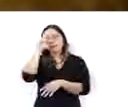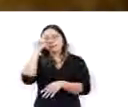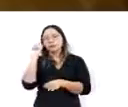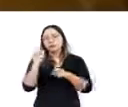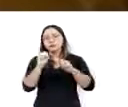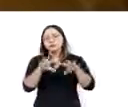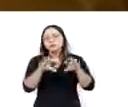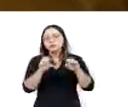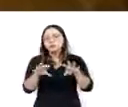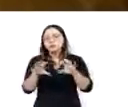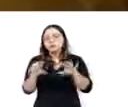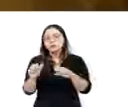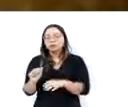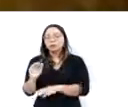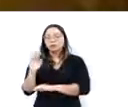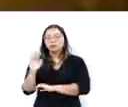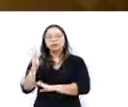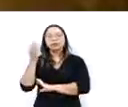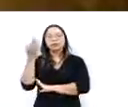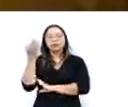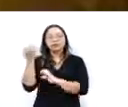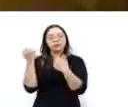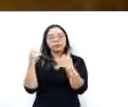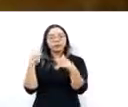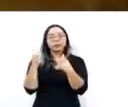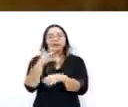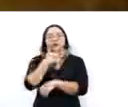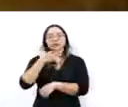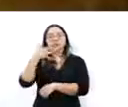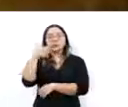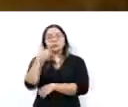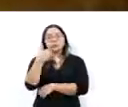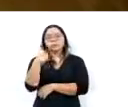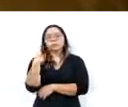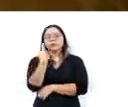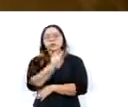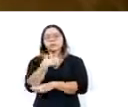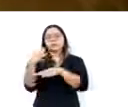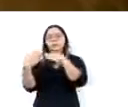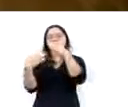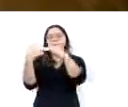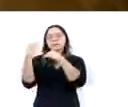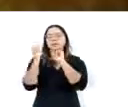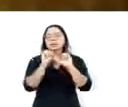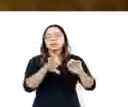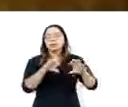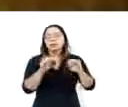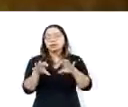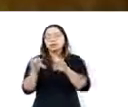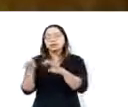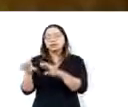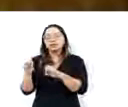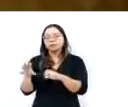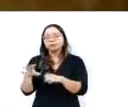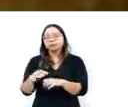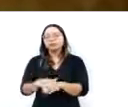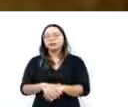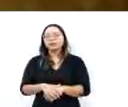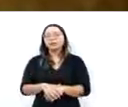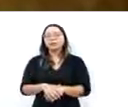ser para a melhoria do nosso processo educacional, que estão aí praticamente que estagnados há